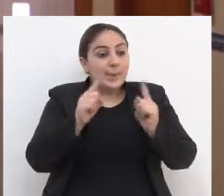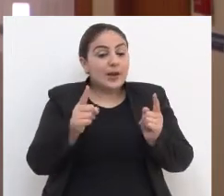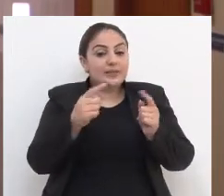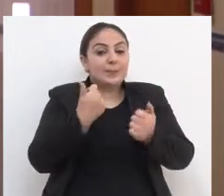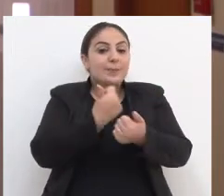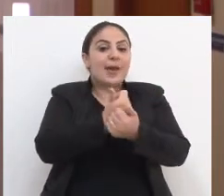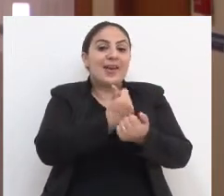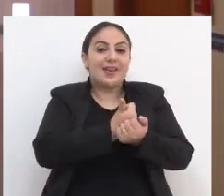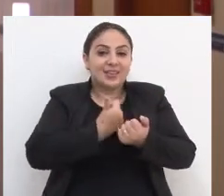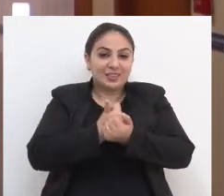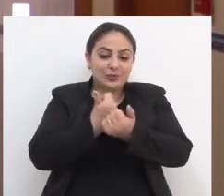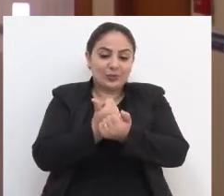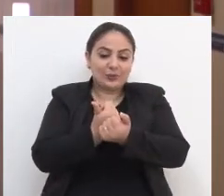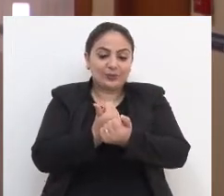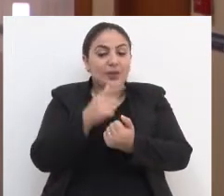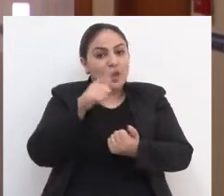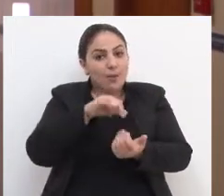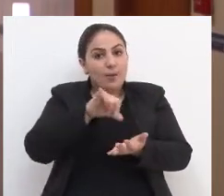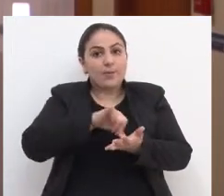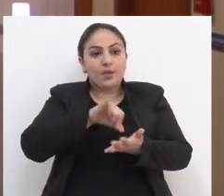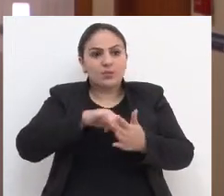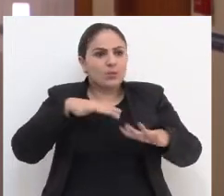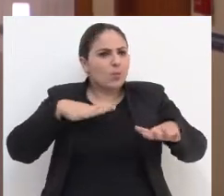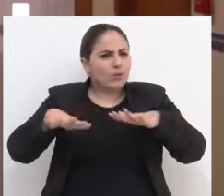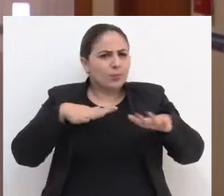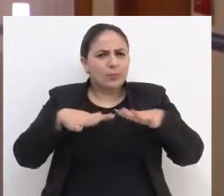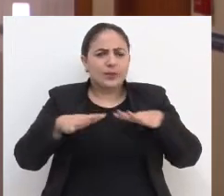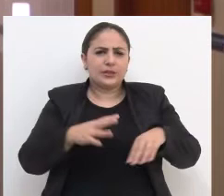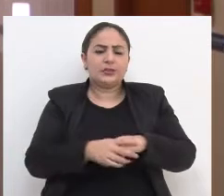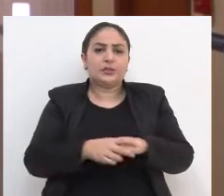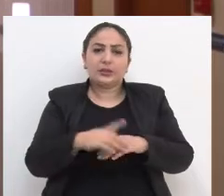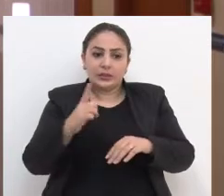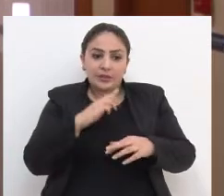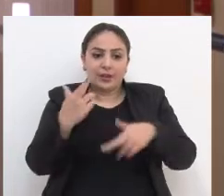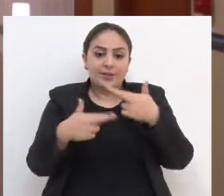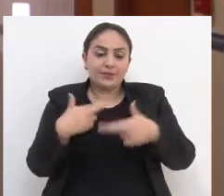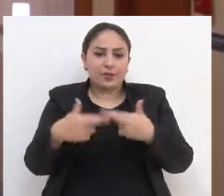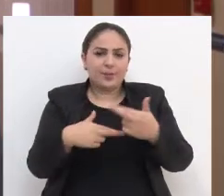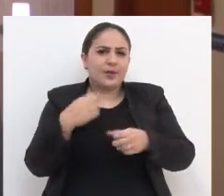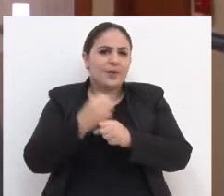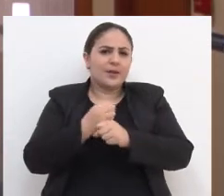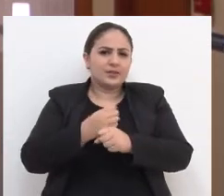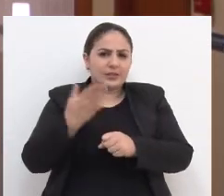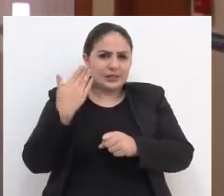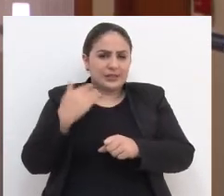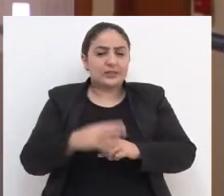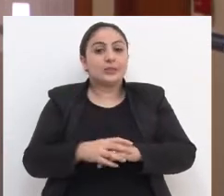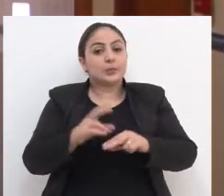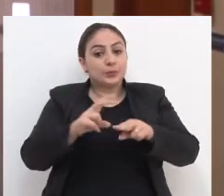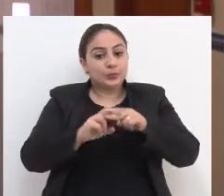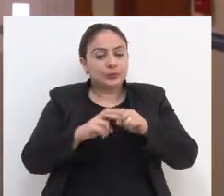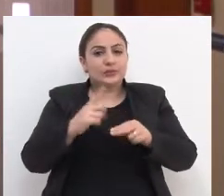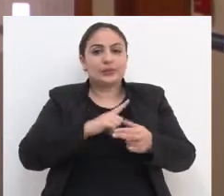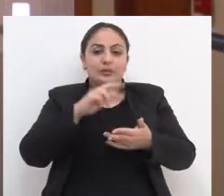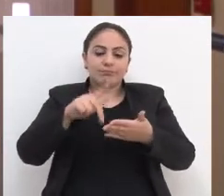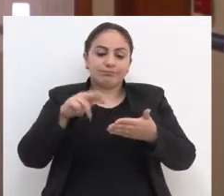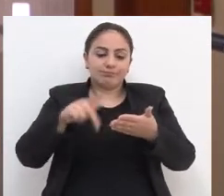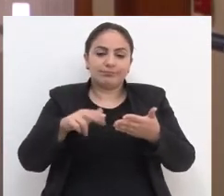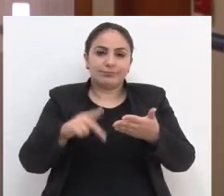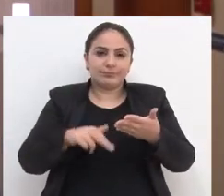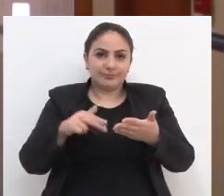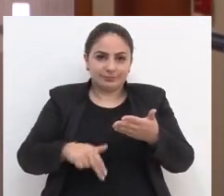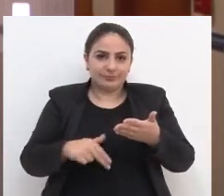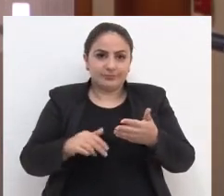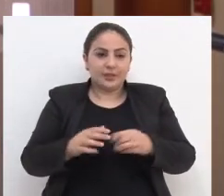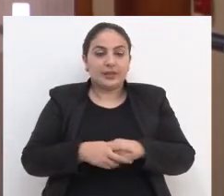mas é o entorno como um todo. É uma praça muito movimentada, foi revitalizada alguns anos atrás, então tem